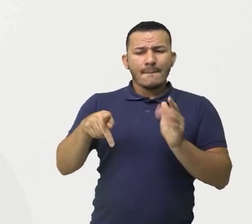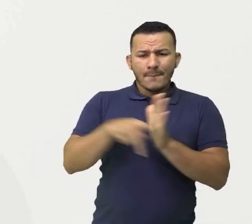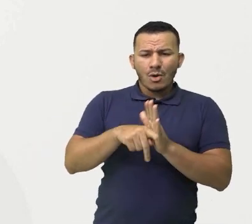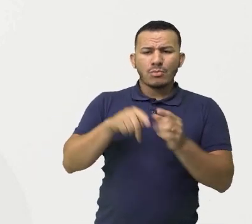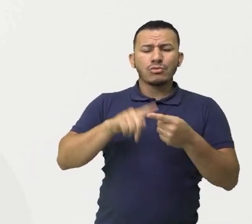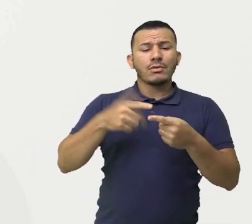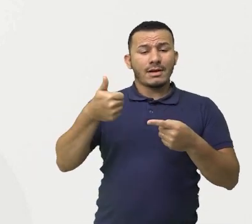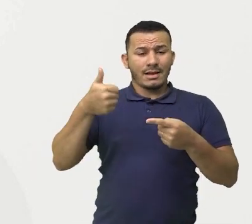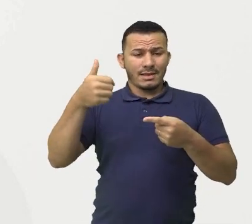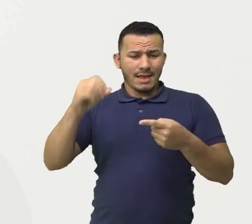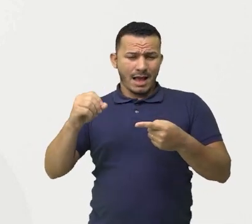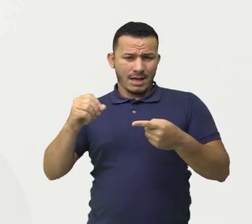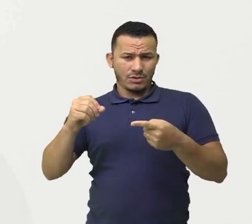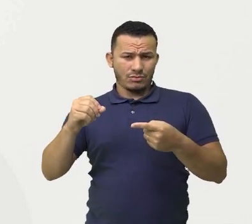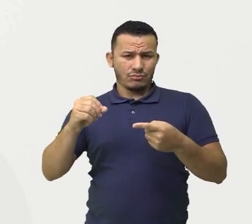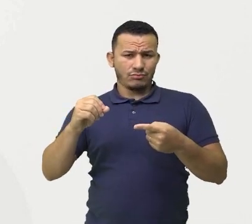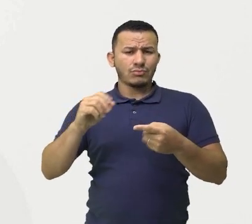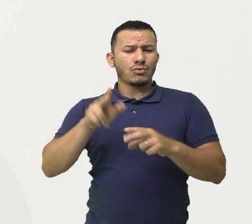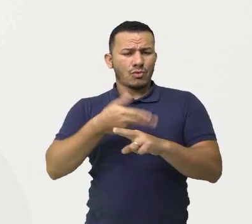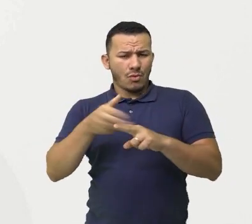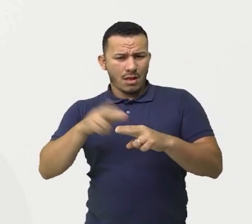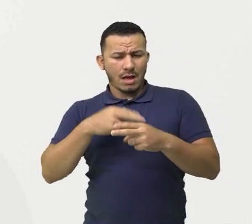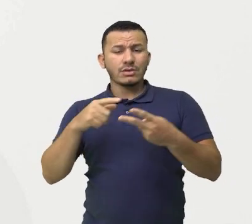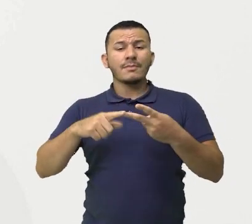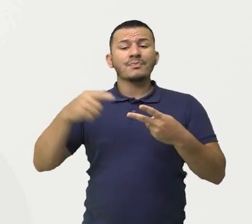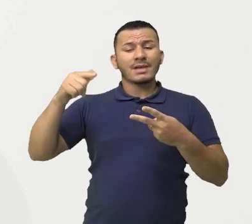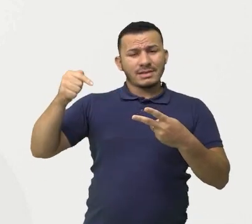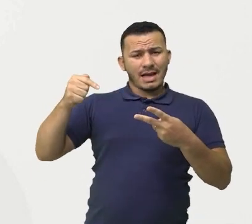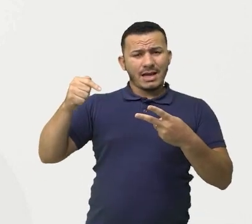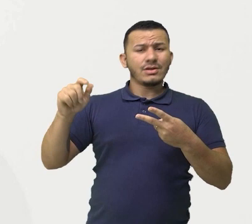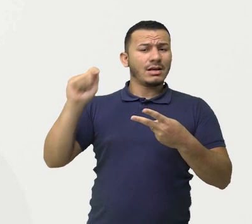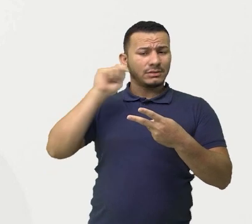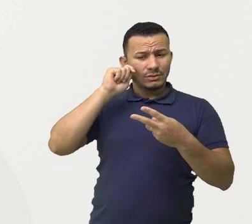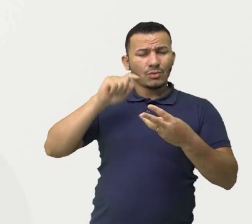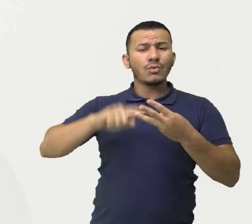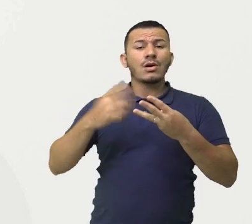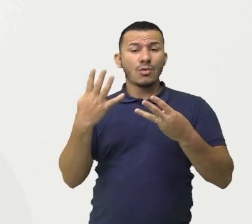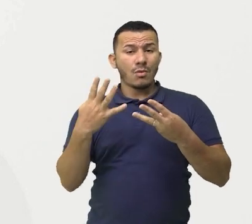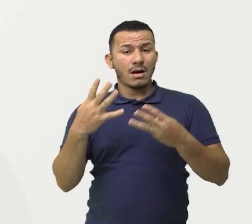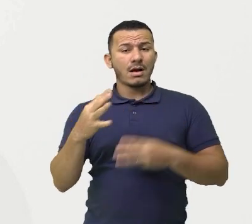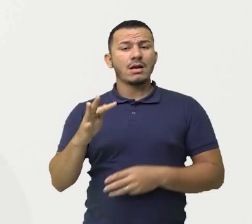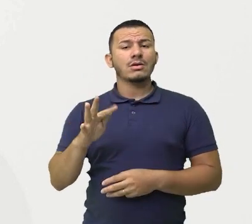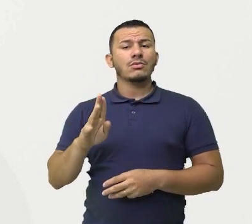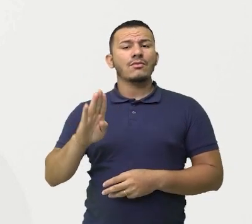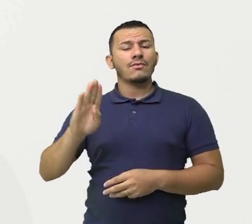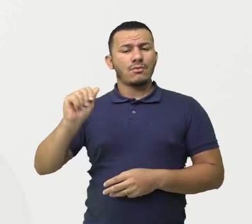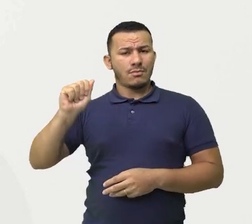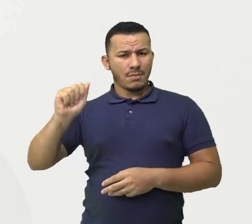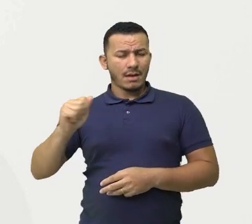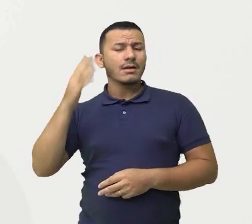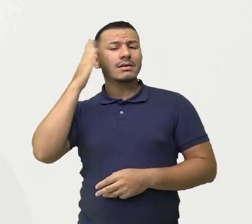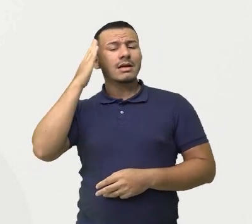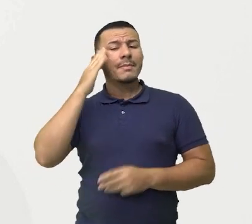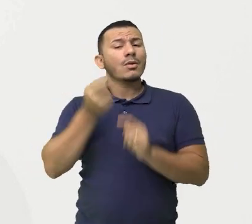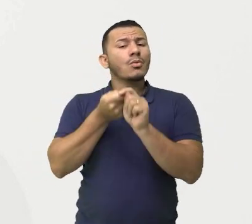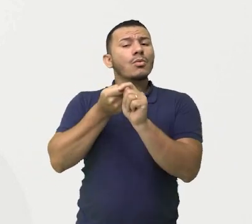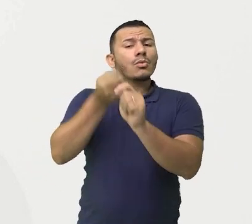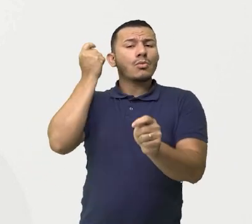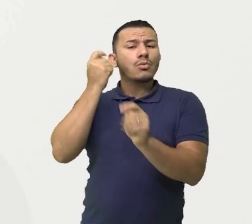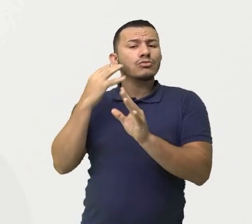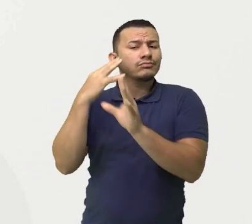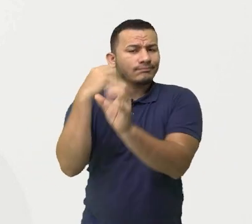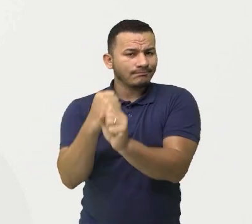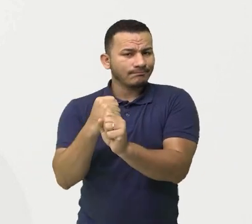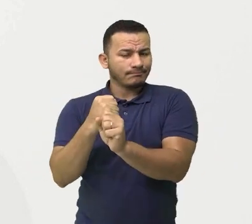bolos de fubá. Bom, o lucro, alunos, o lucro nós podemos deduzir da seguinte forma. O lucro